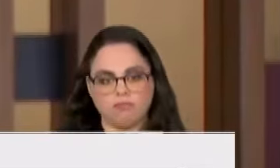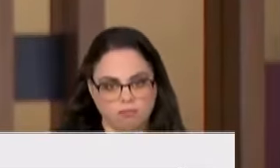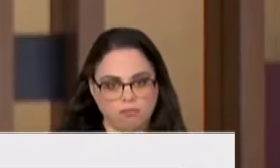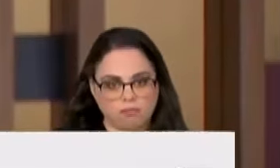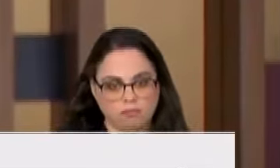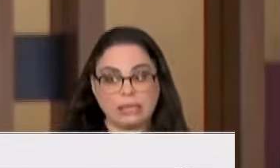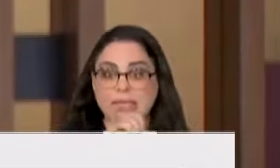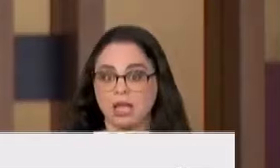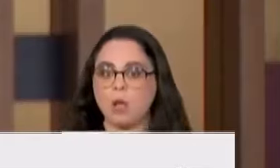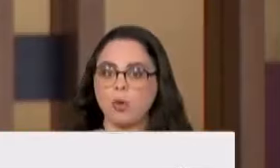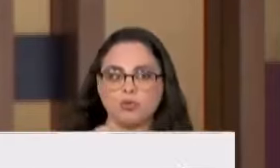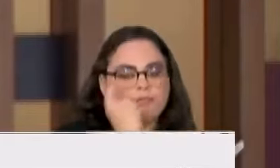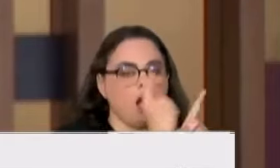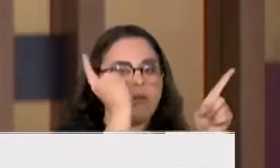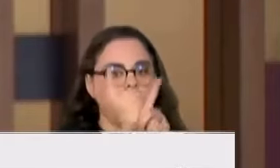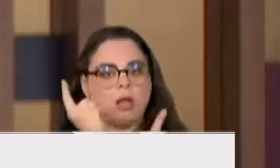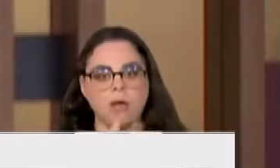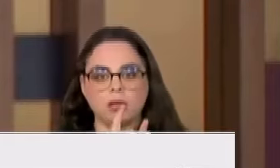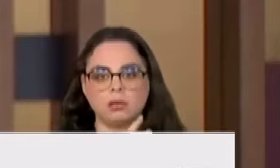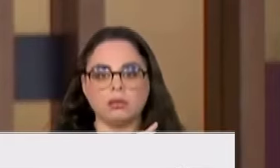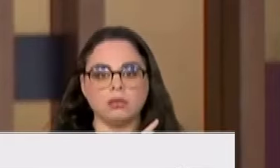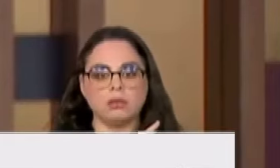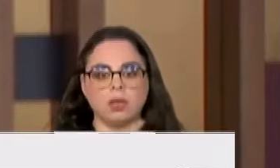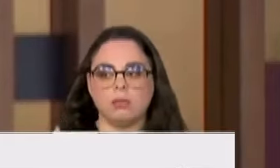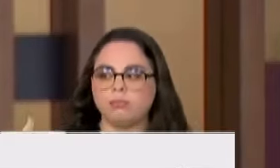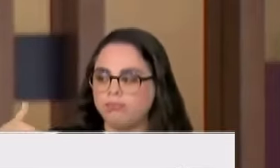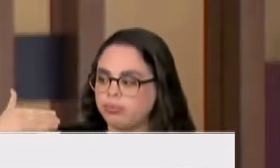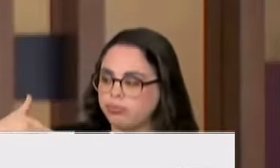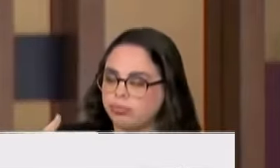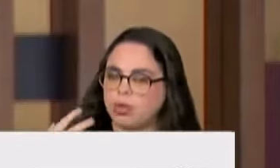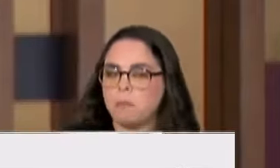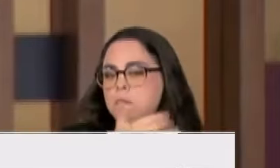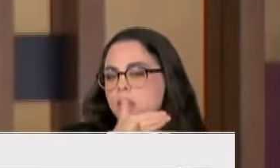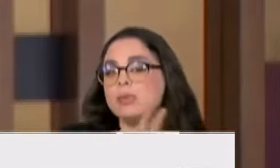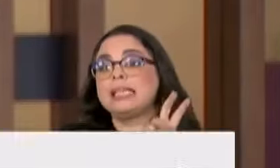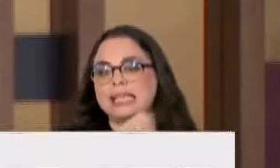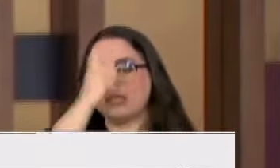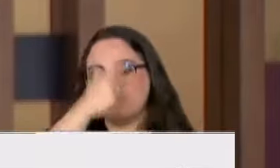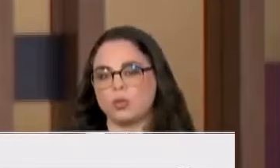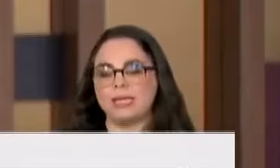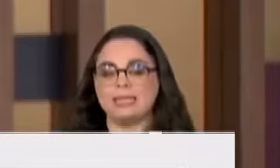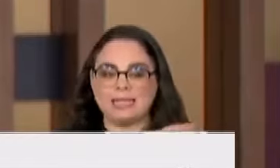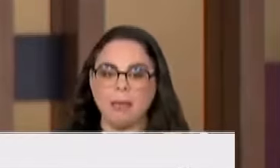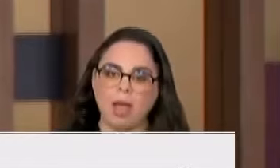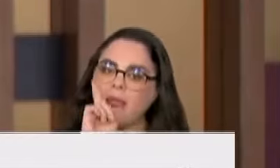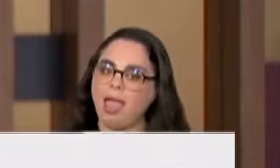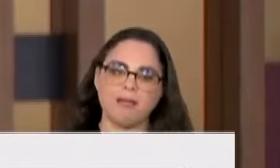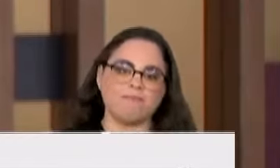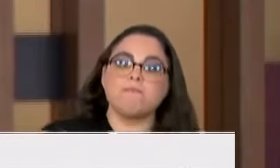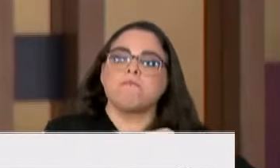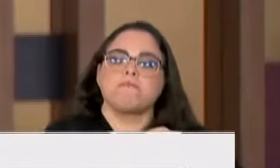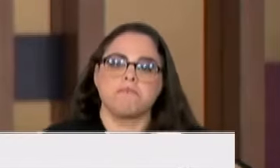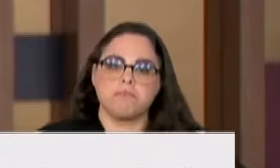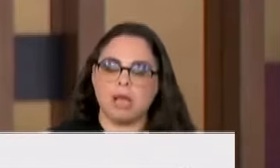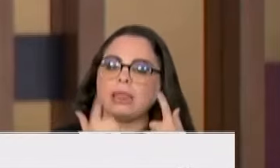eu pudesse identificar o número, pelas lições das outras, 500 pessoas semana é um número que eu considero